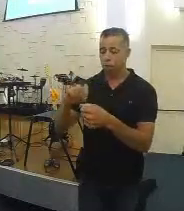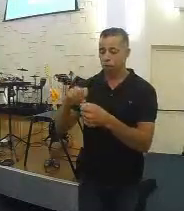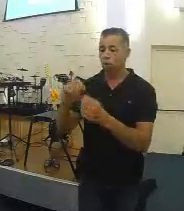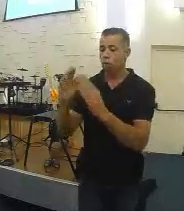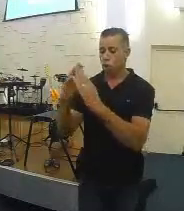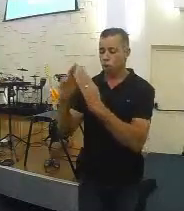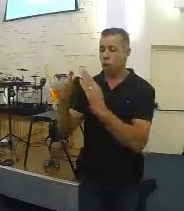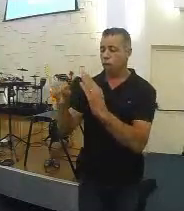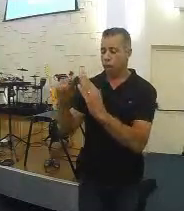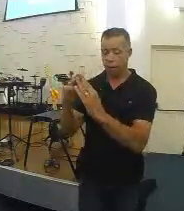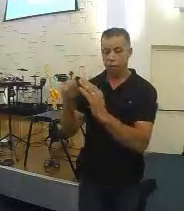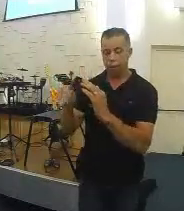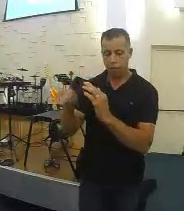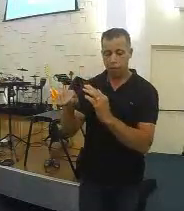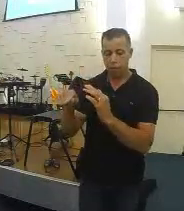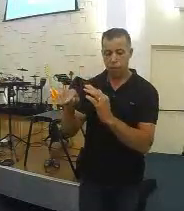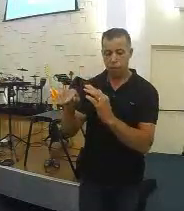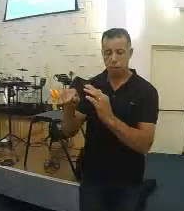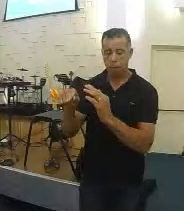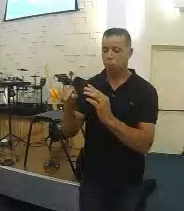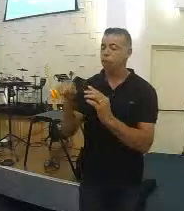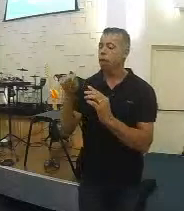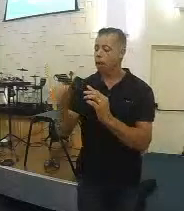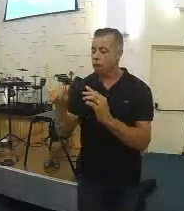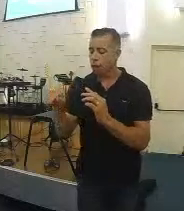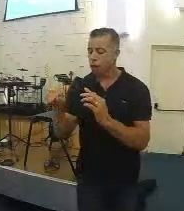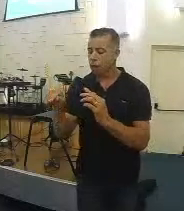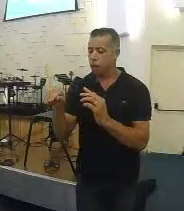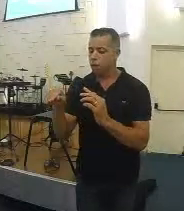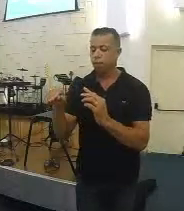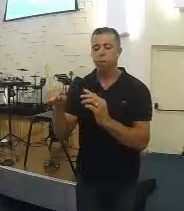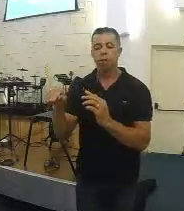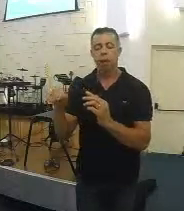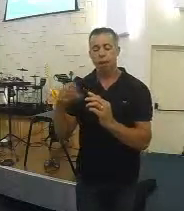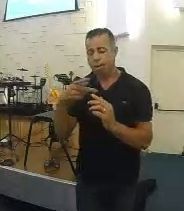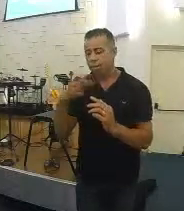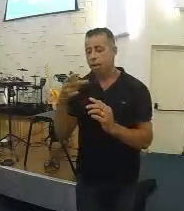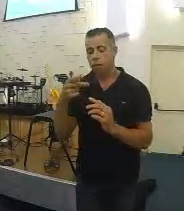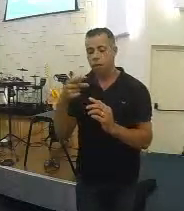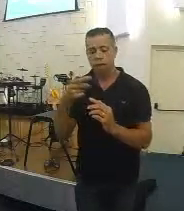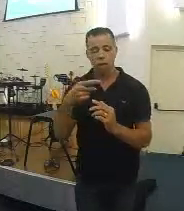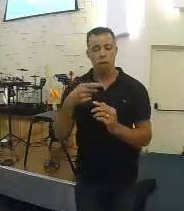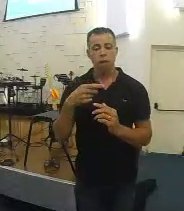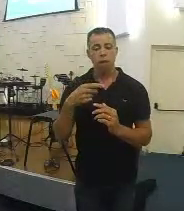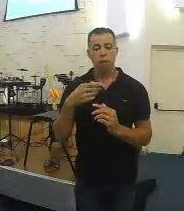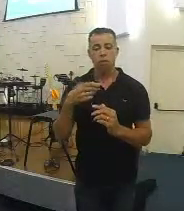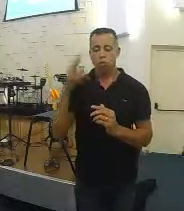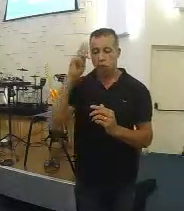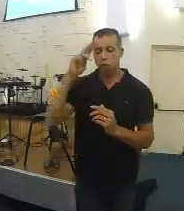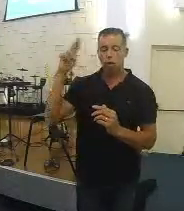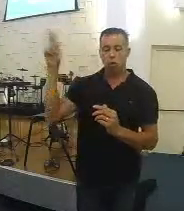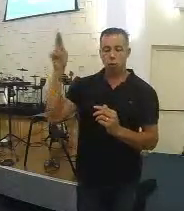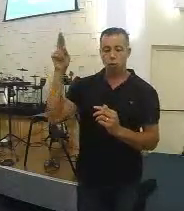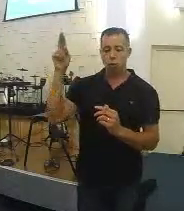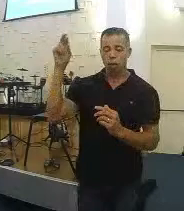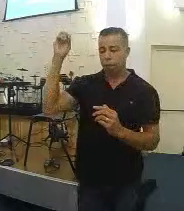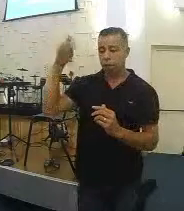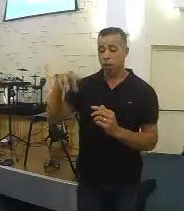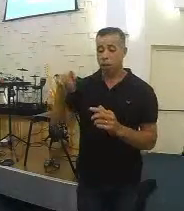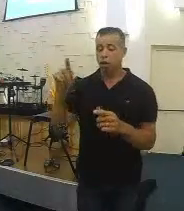Mica. Então disse Mica: Sei agora que o Senhor me fará bem, porquanto tenho um